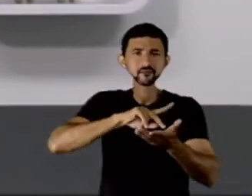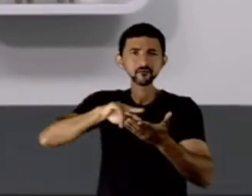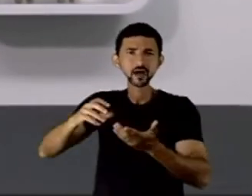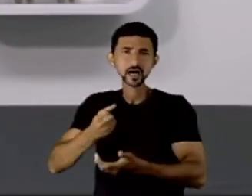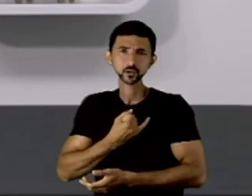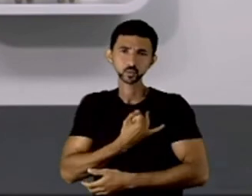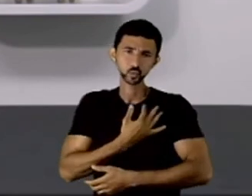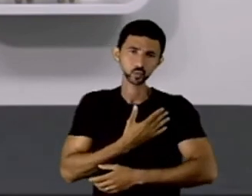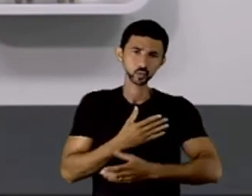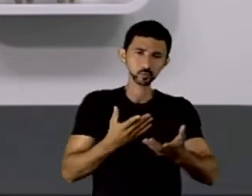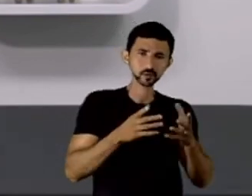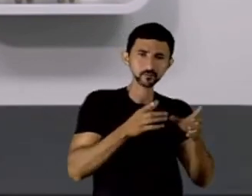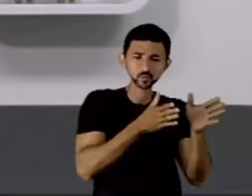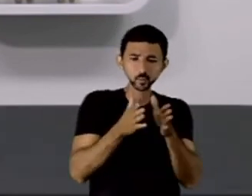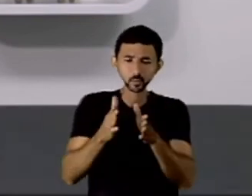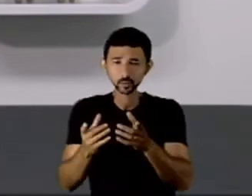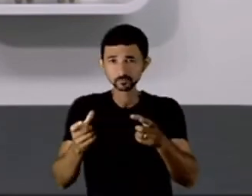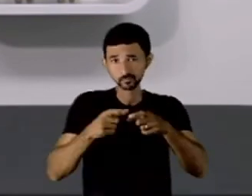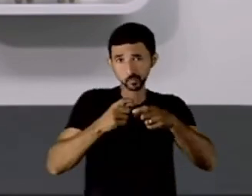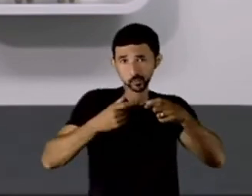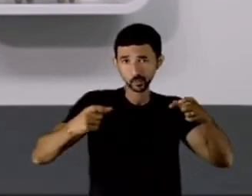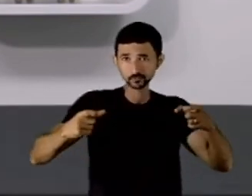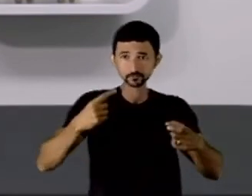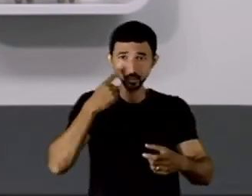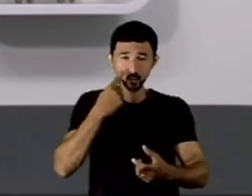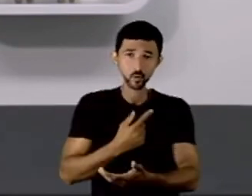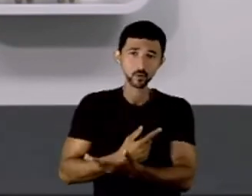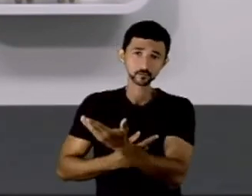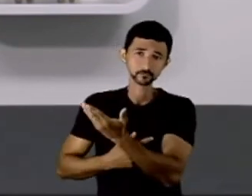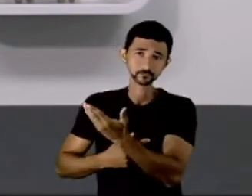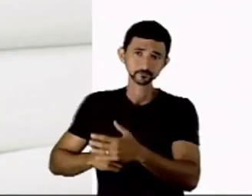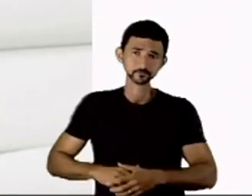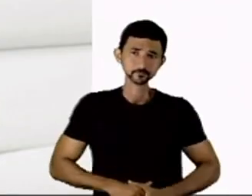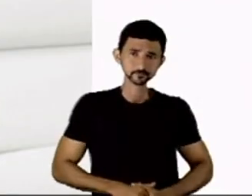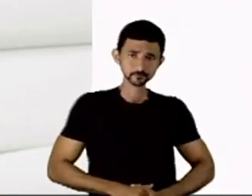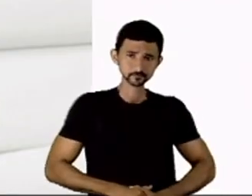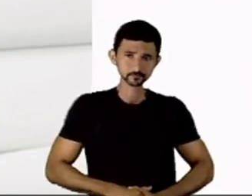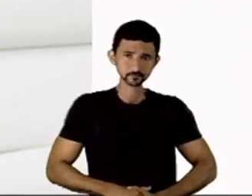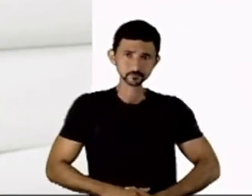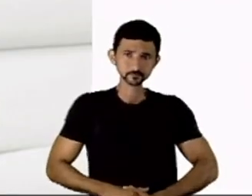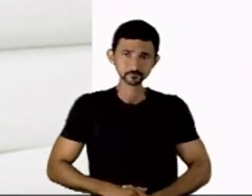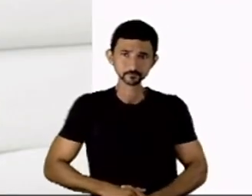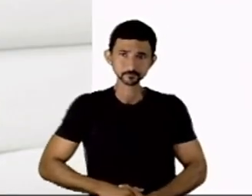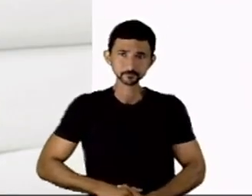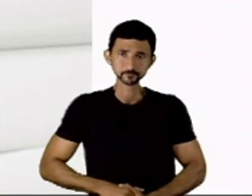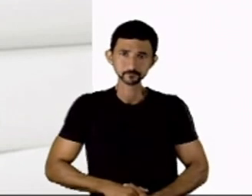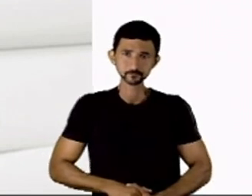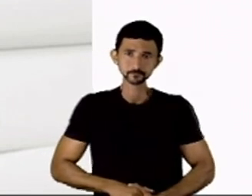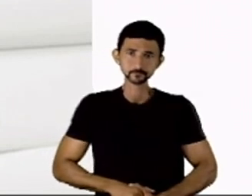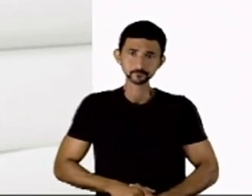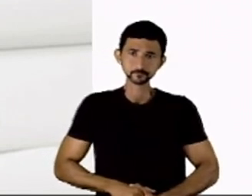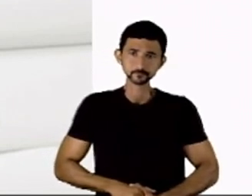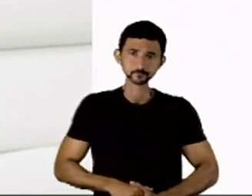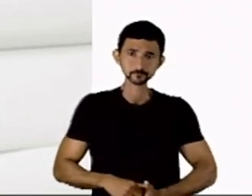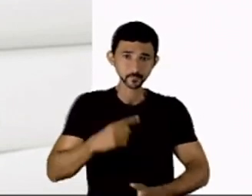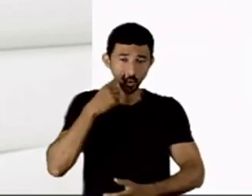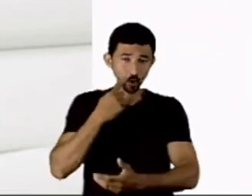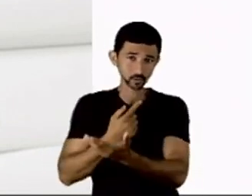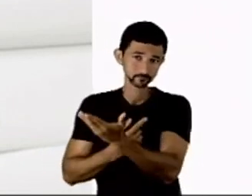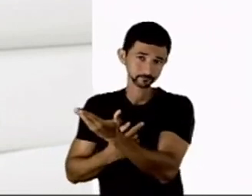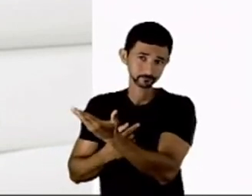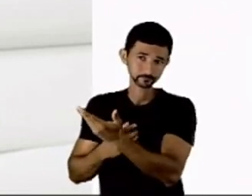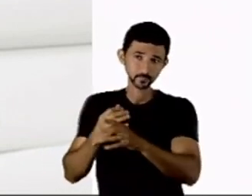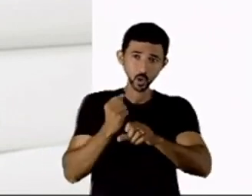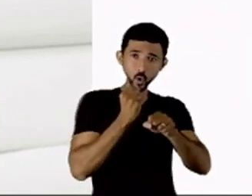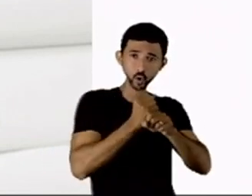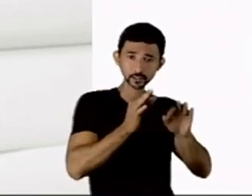às vezes são poucos fatores. Quer ver? Olha na tua tela que a gente já está finalizando. Olha como a gente agrupa